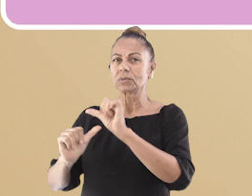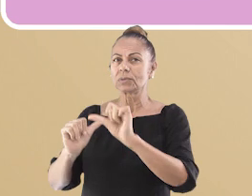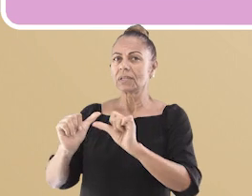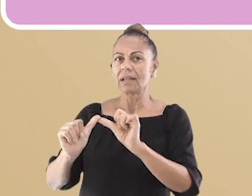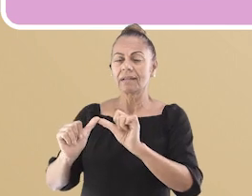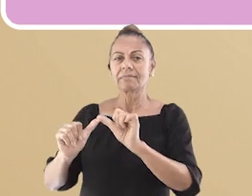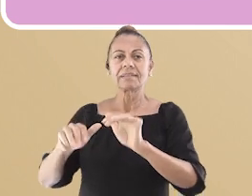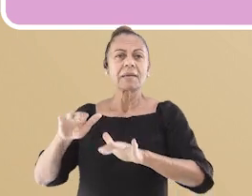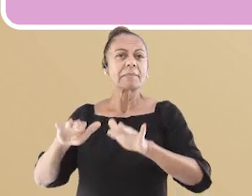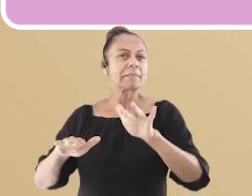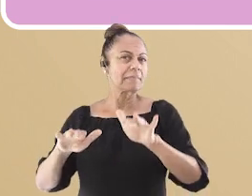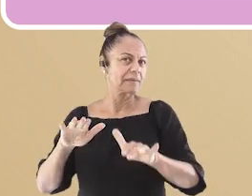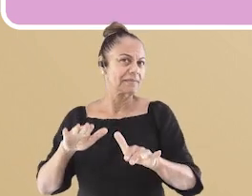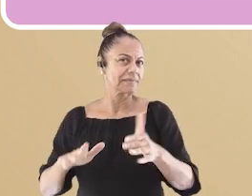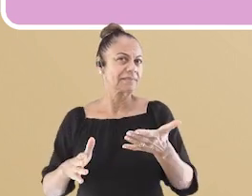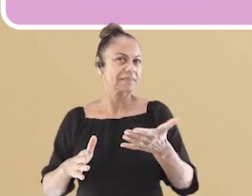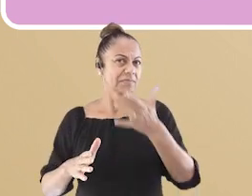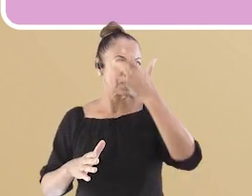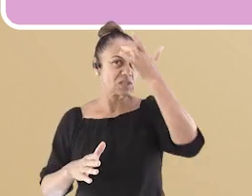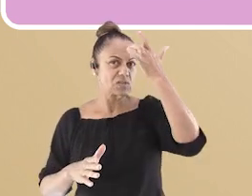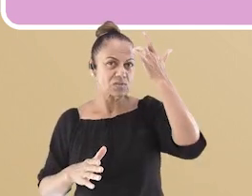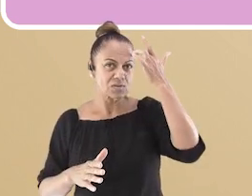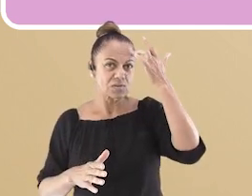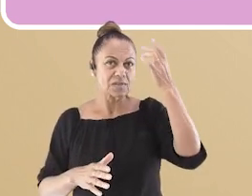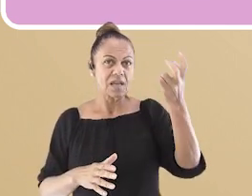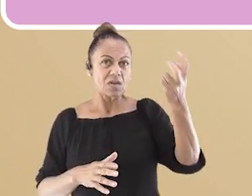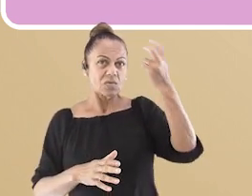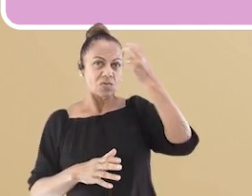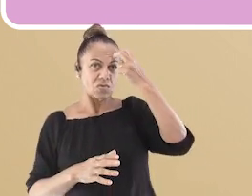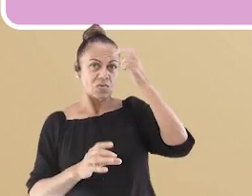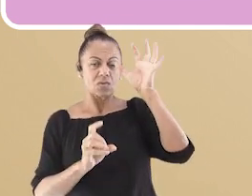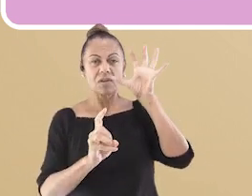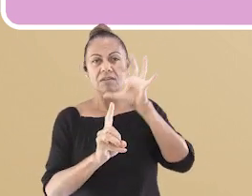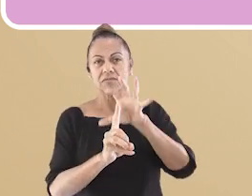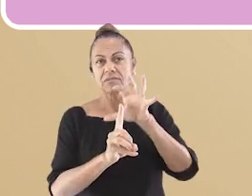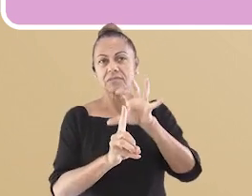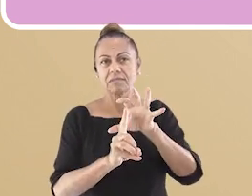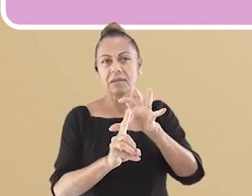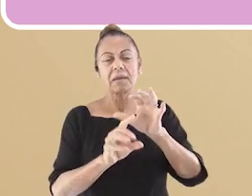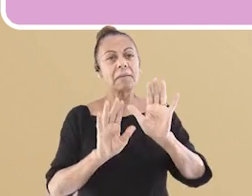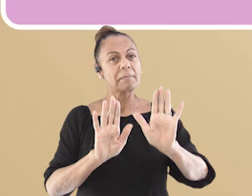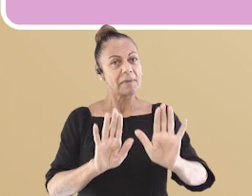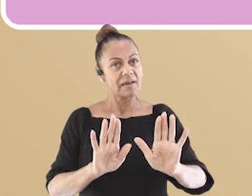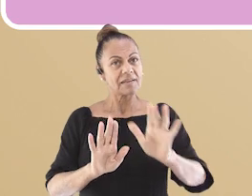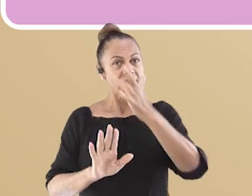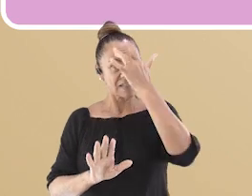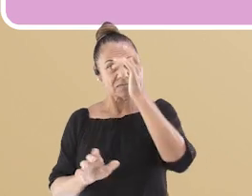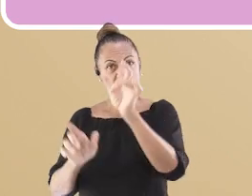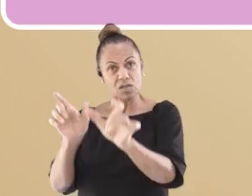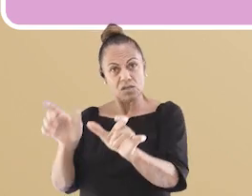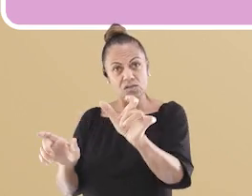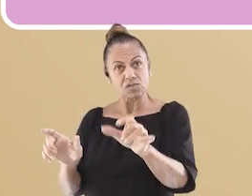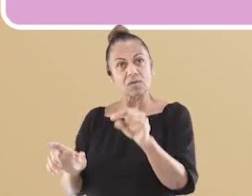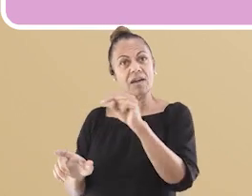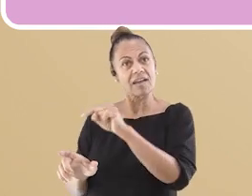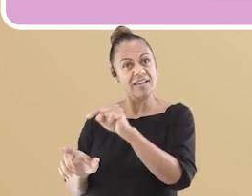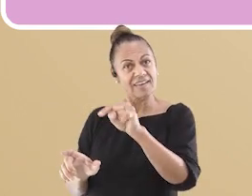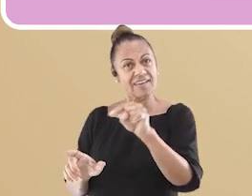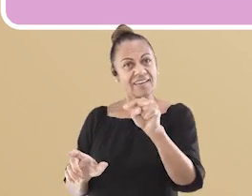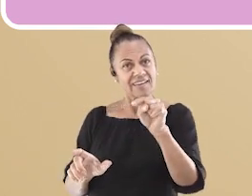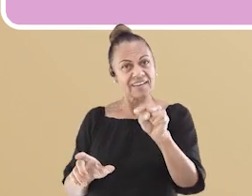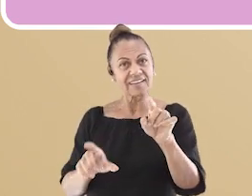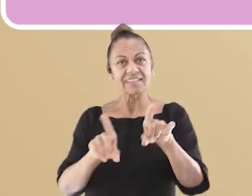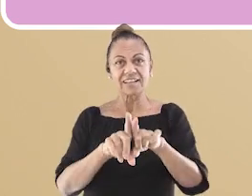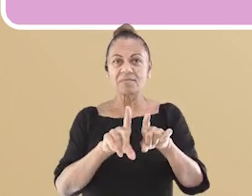as pessoas que compõem também. Isso porque não somente a cultura influencia o indivíduo, mas